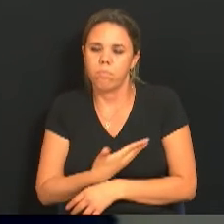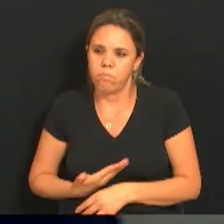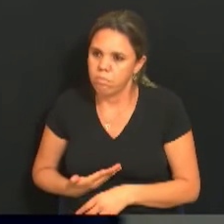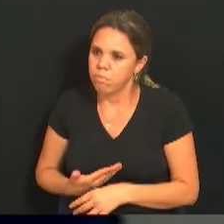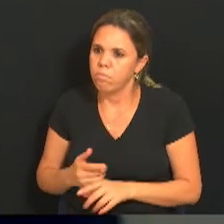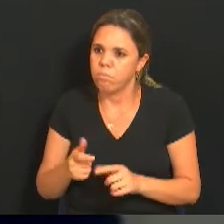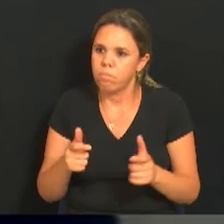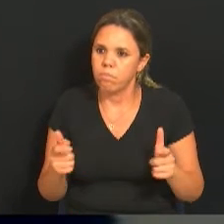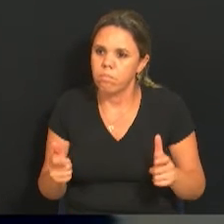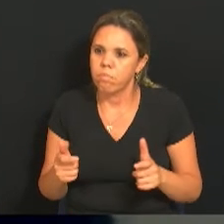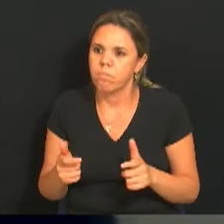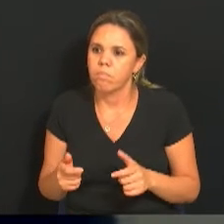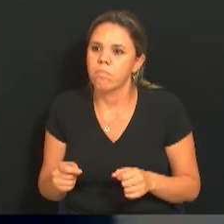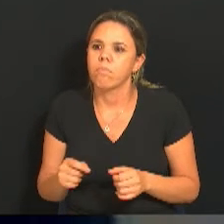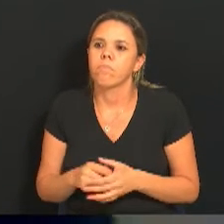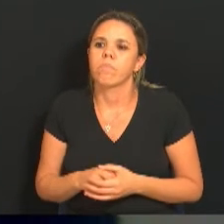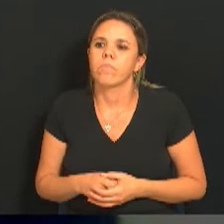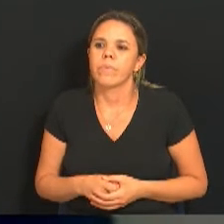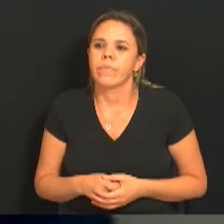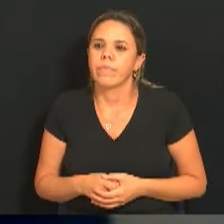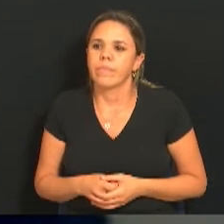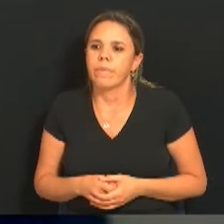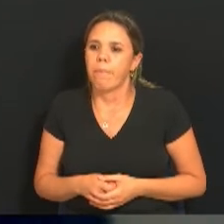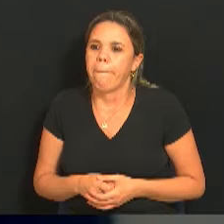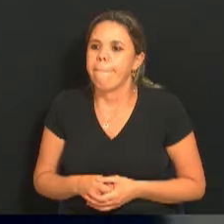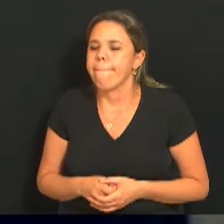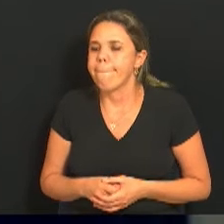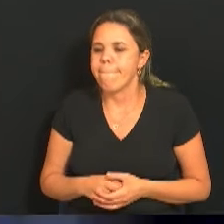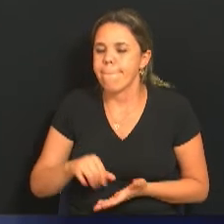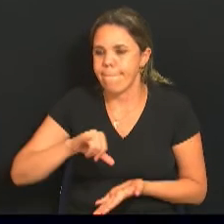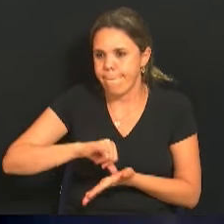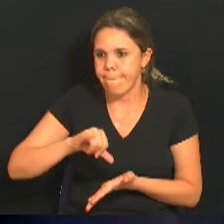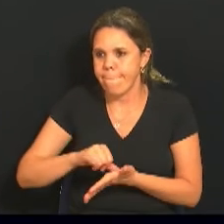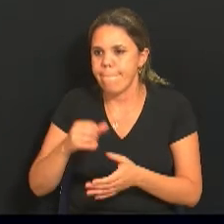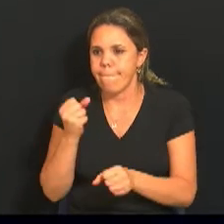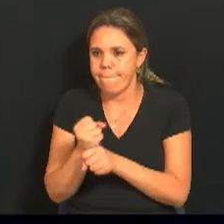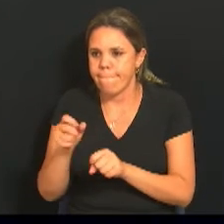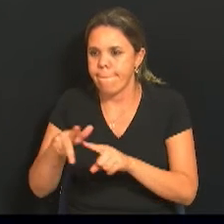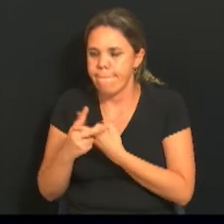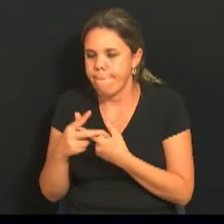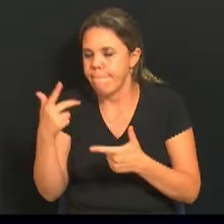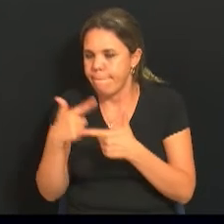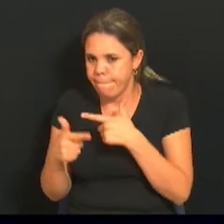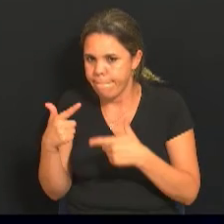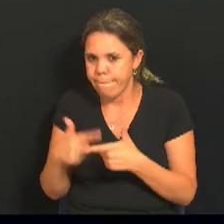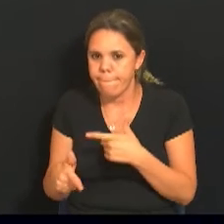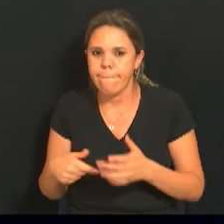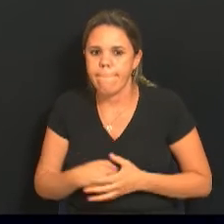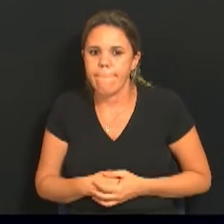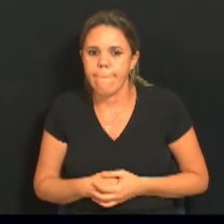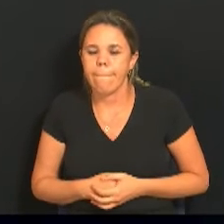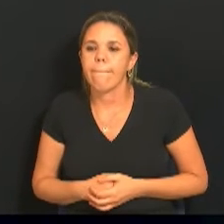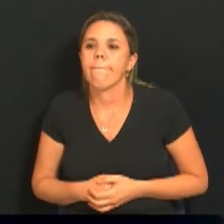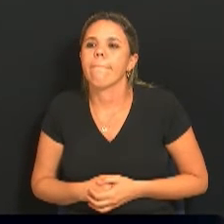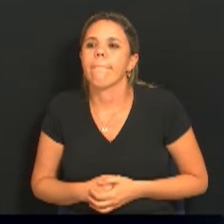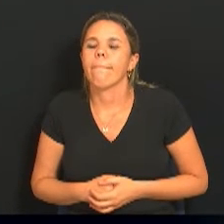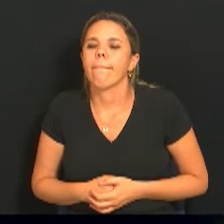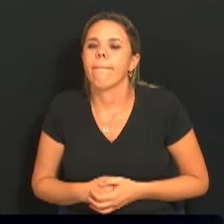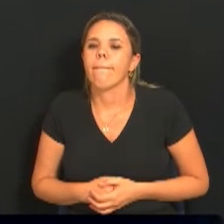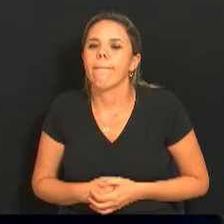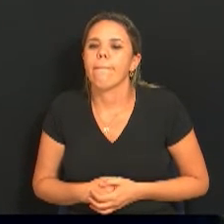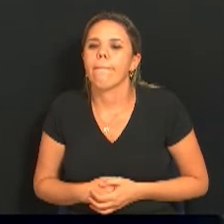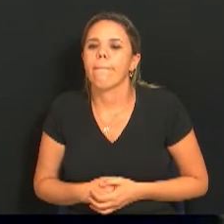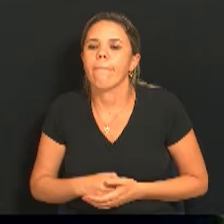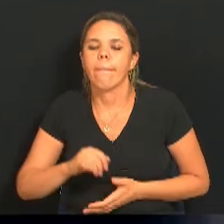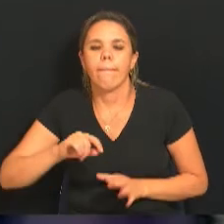aumentar, a gente deixa de pensar outras questões para o centro, desloca o problema, a população em situação de rua, né, e acaba não